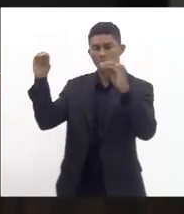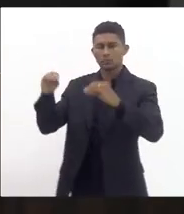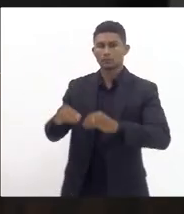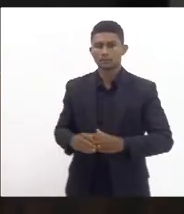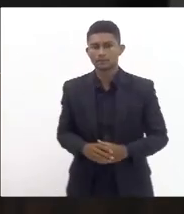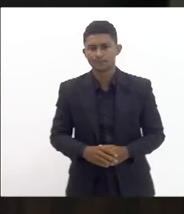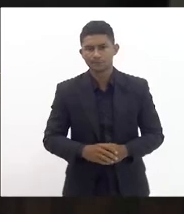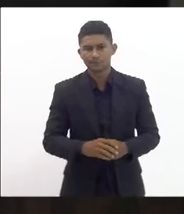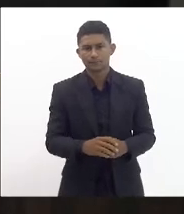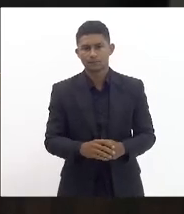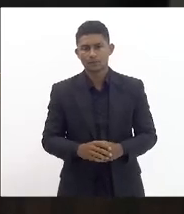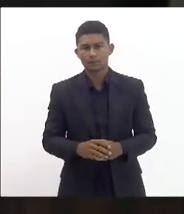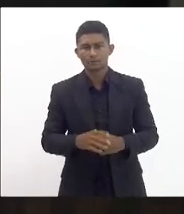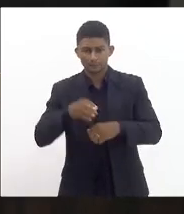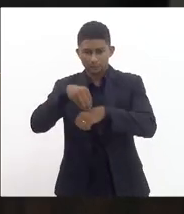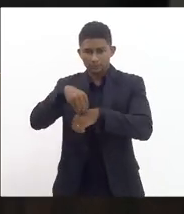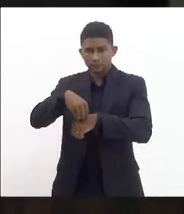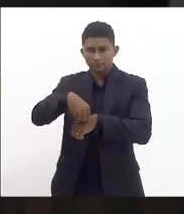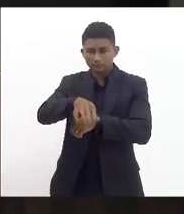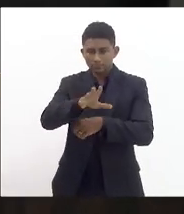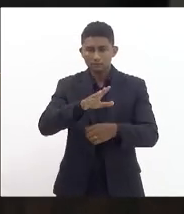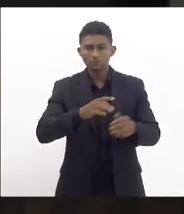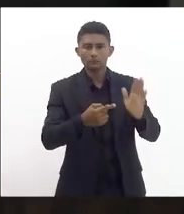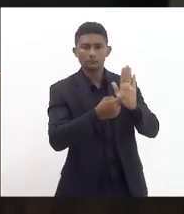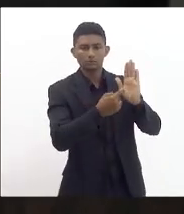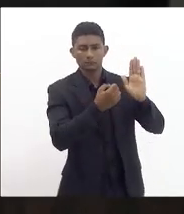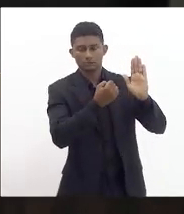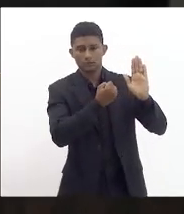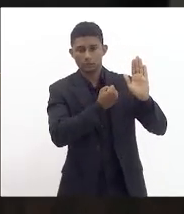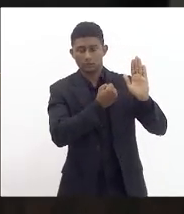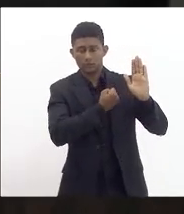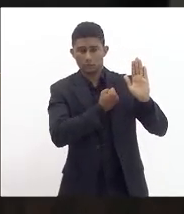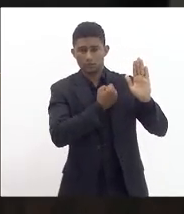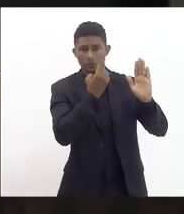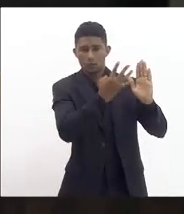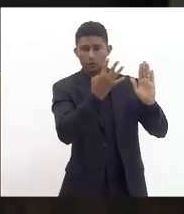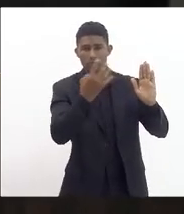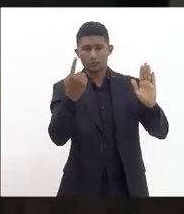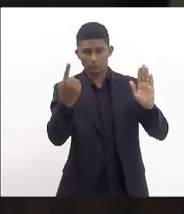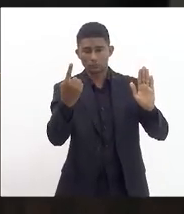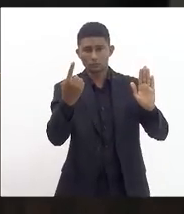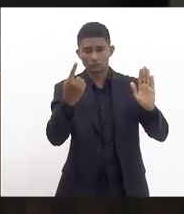promulgação. Indicação legislativa número 441/2021, de autoria do deputado